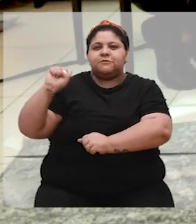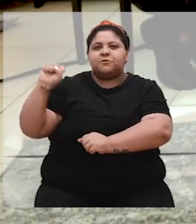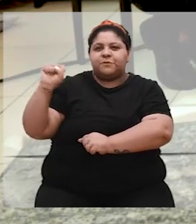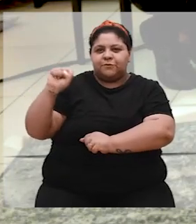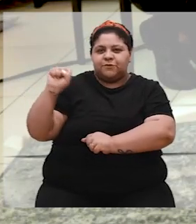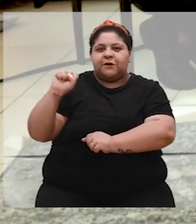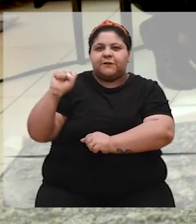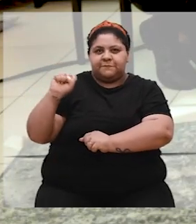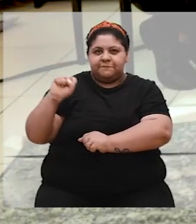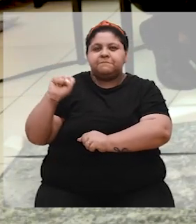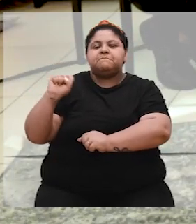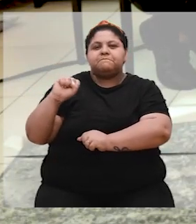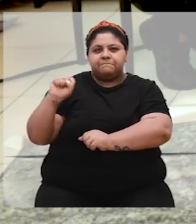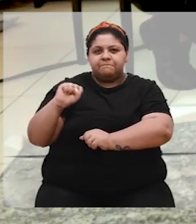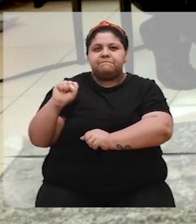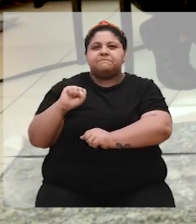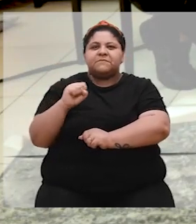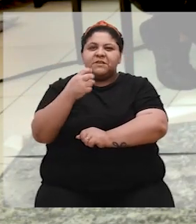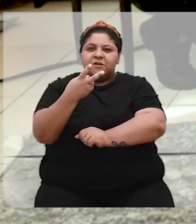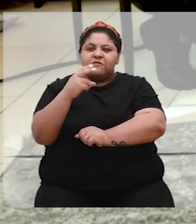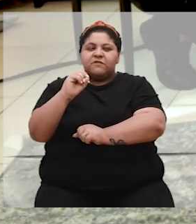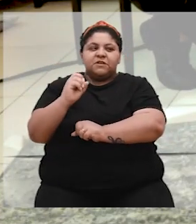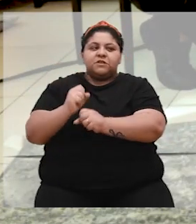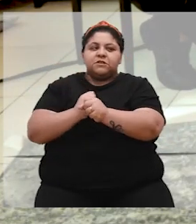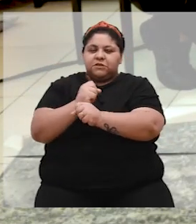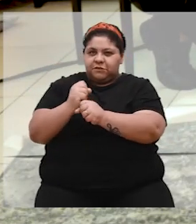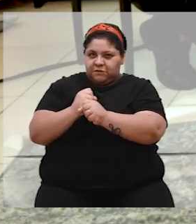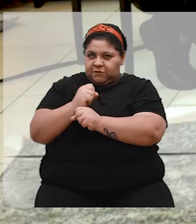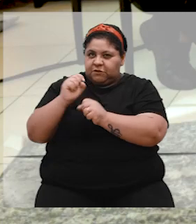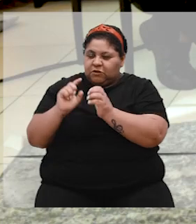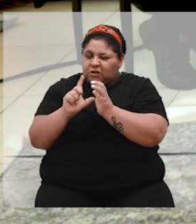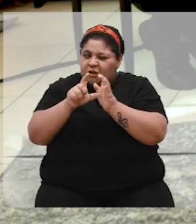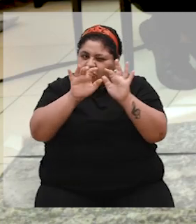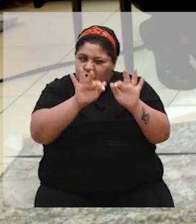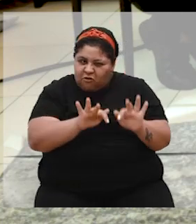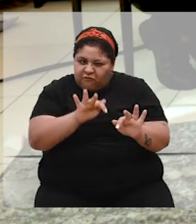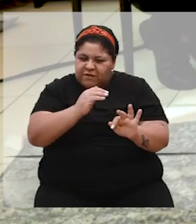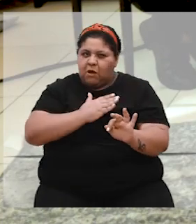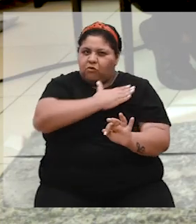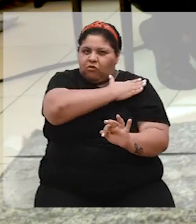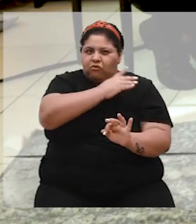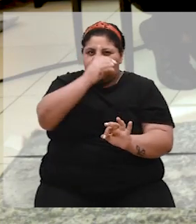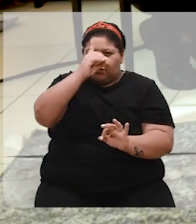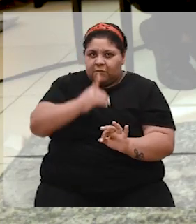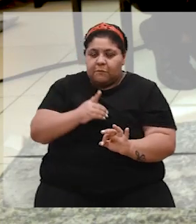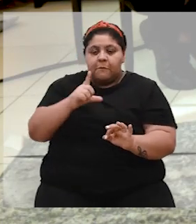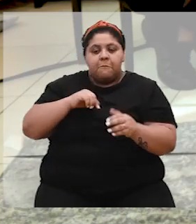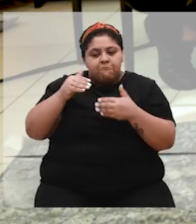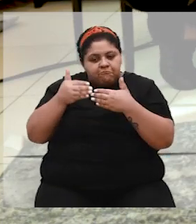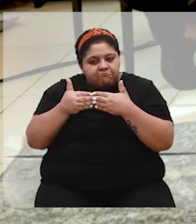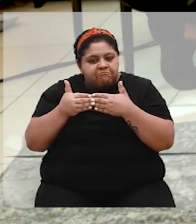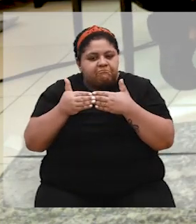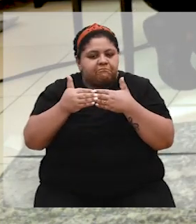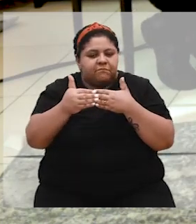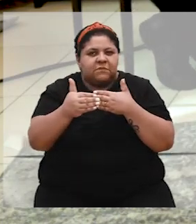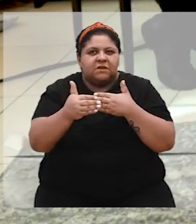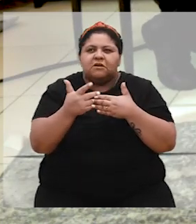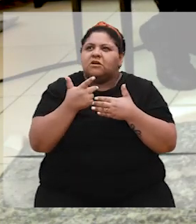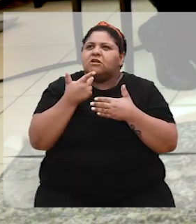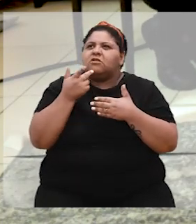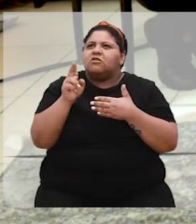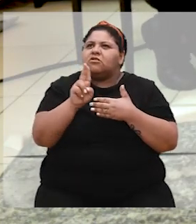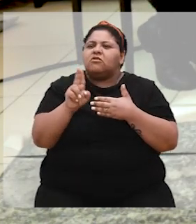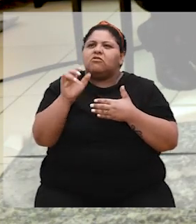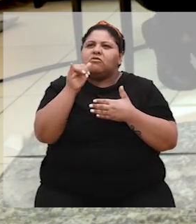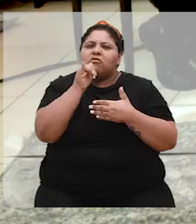livro sobre isso, né? Ele 20 anos depois, ao final da ditadura, mas ela estendeu seus... Eu não vou